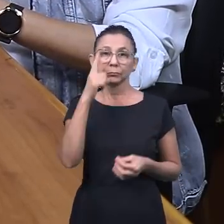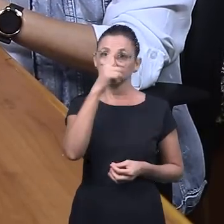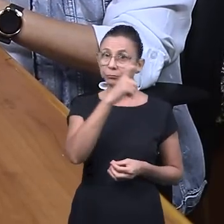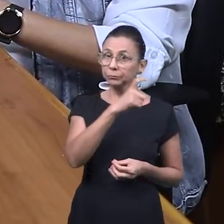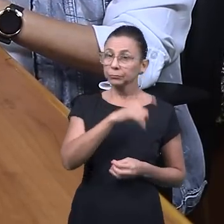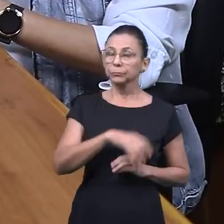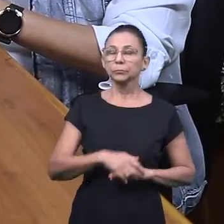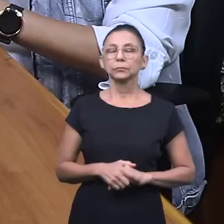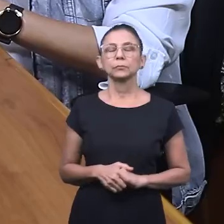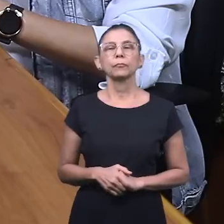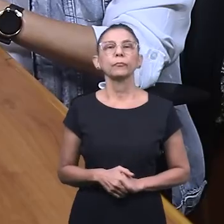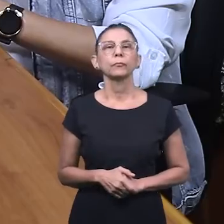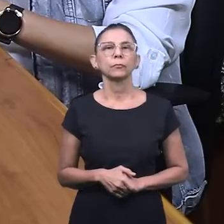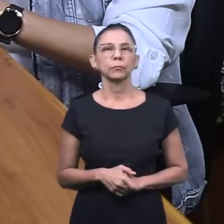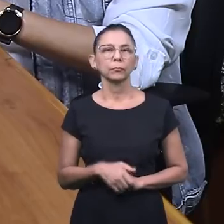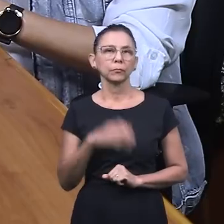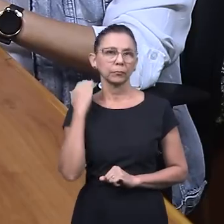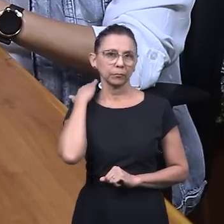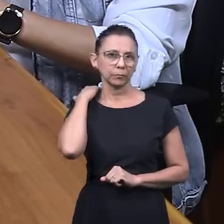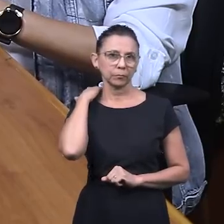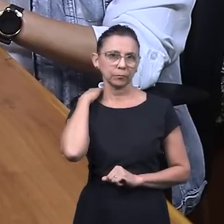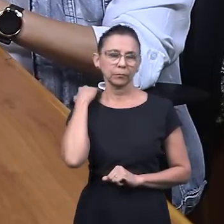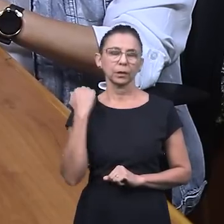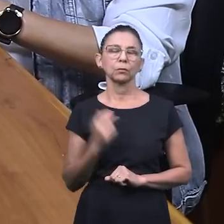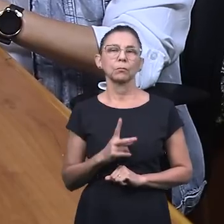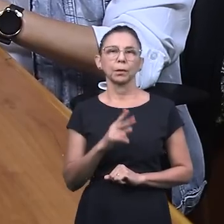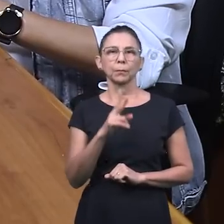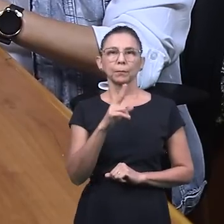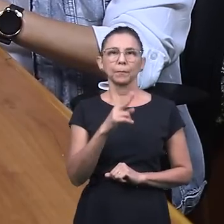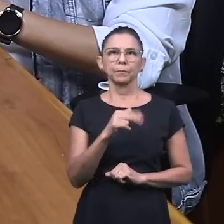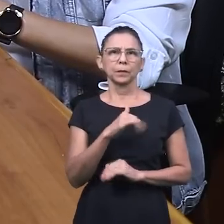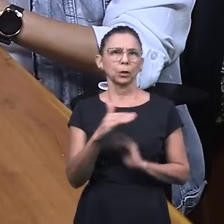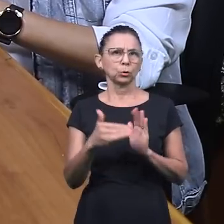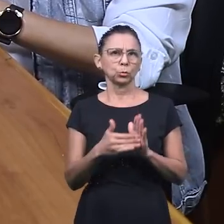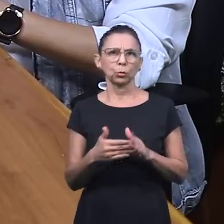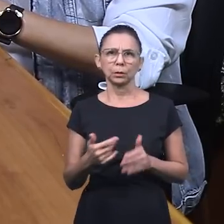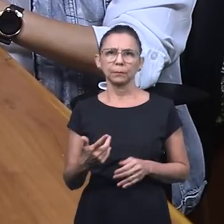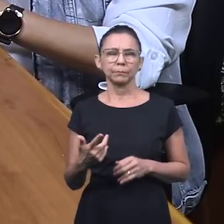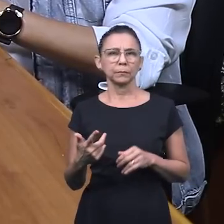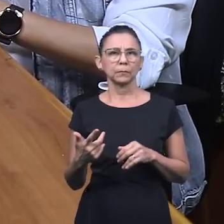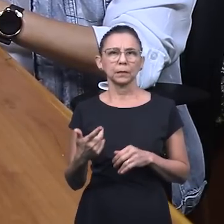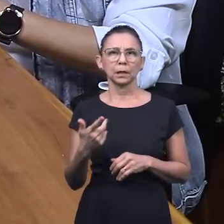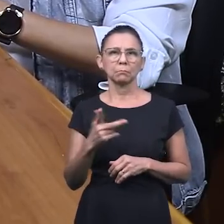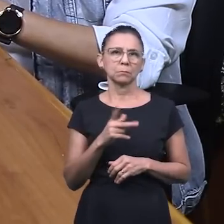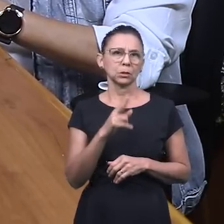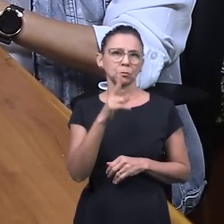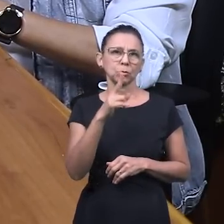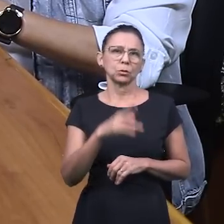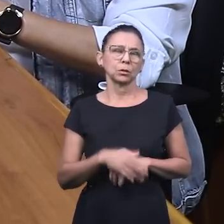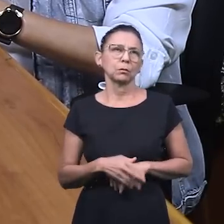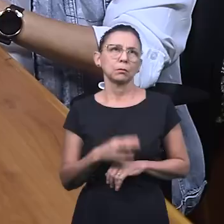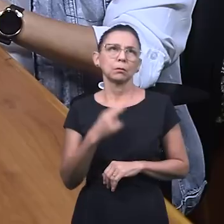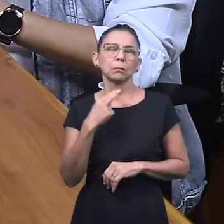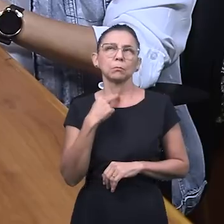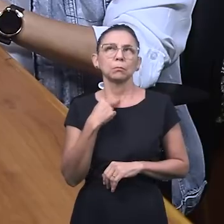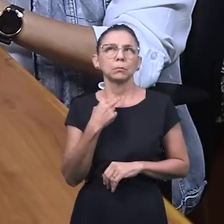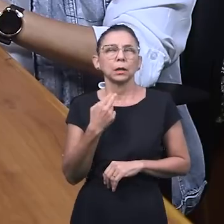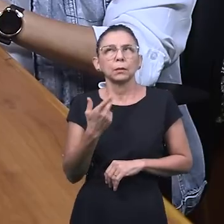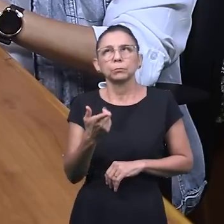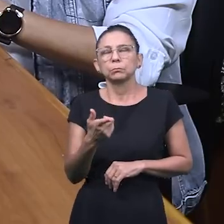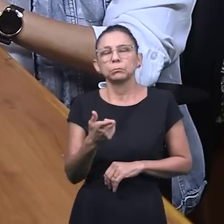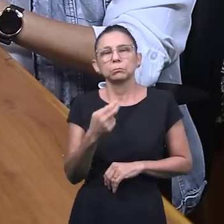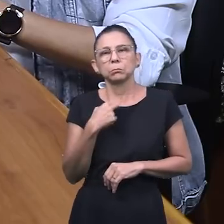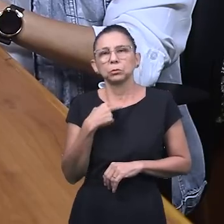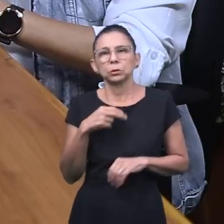difícil? Então, toda cirurgia tem os seus riscos, né? E ali ela poderia, sim, fazer a cirurgia e nunca mais andar. Poderia, sim,